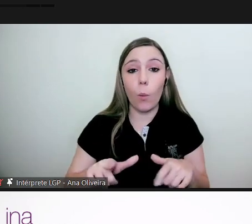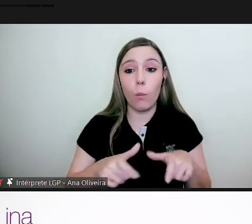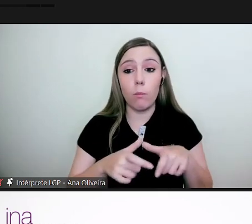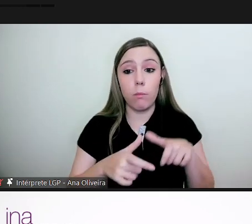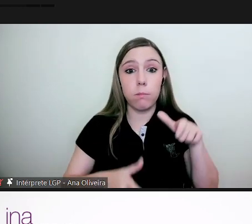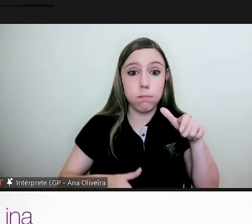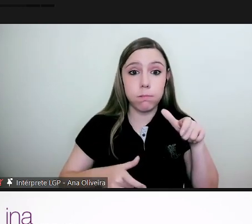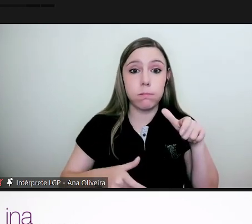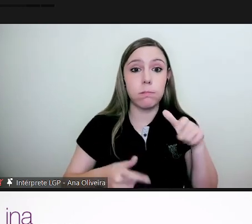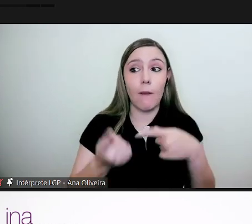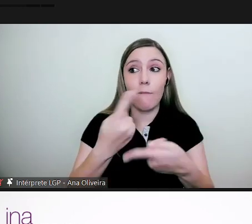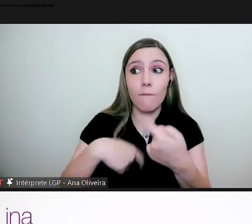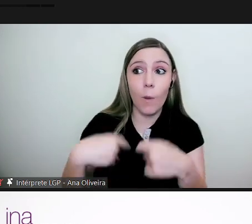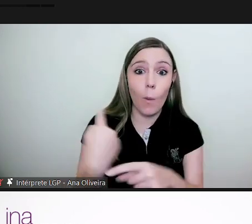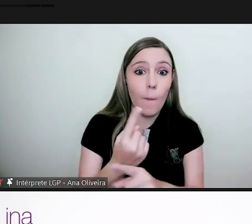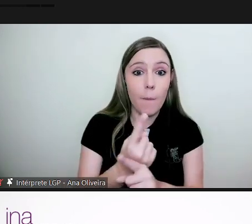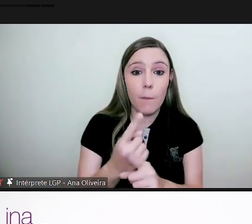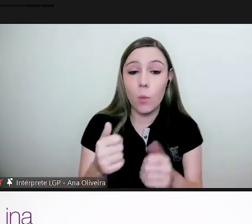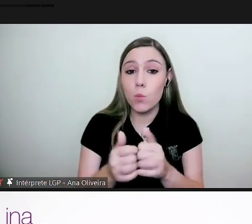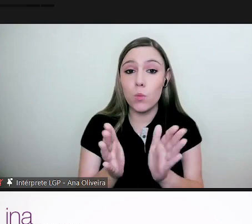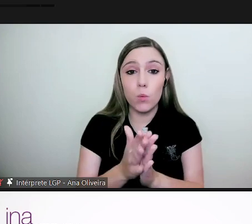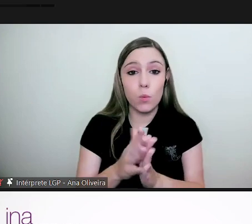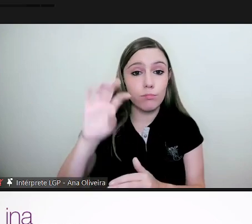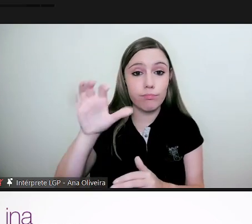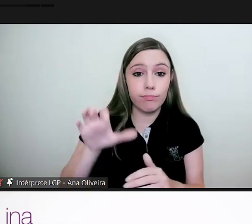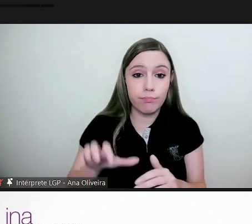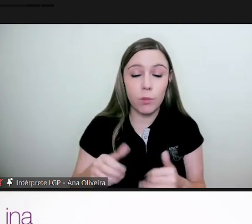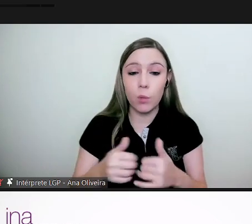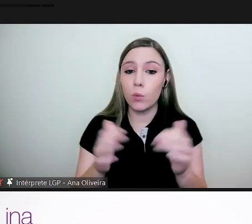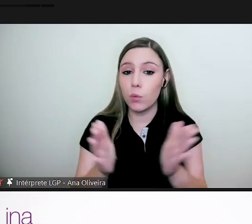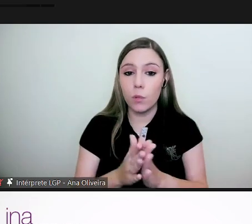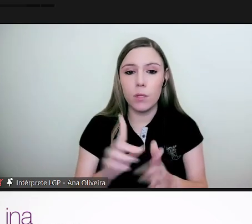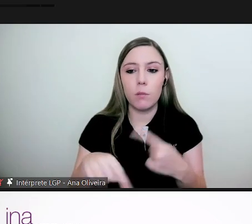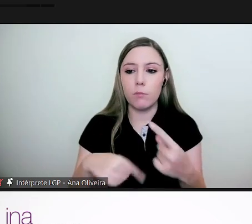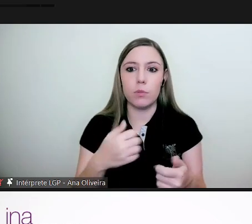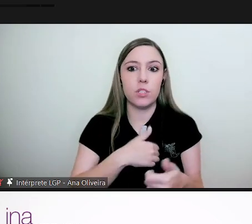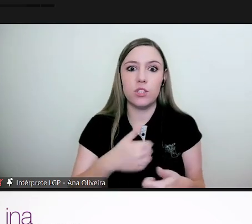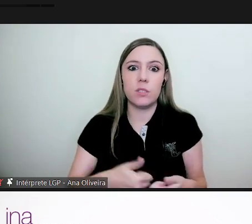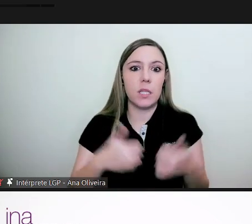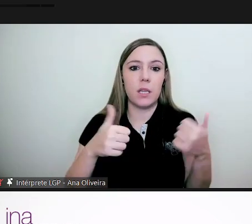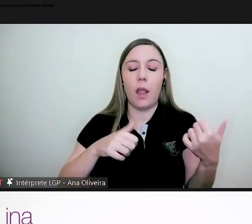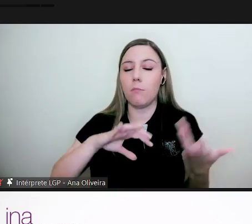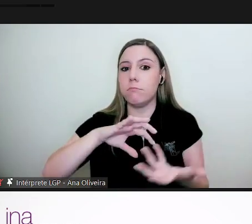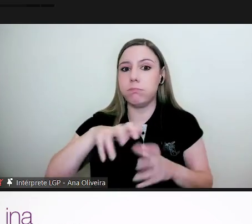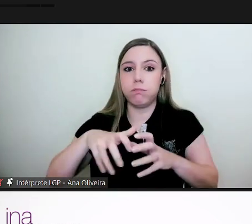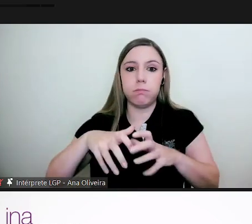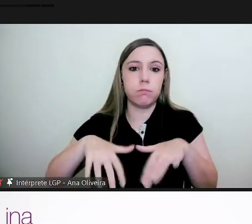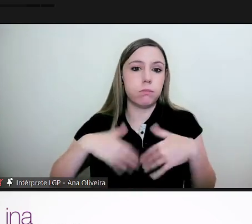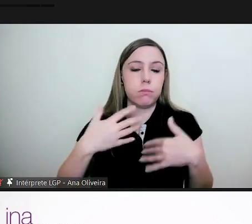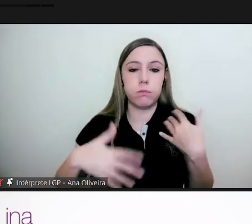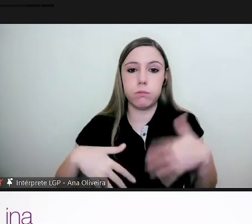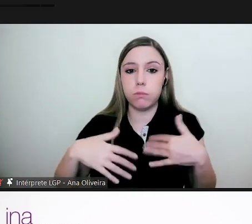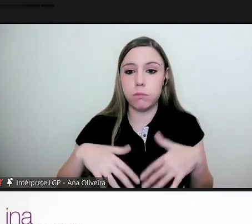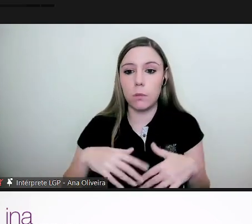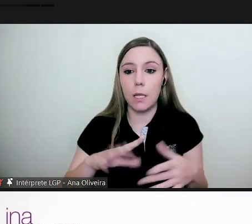mesmo produto a todas, e depois temos cidades caóticas em transformação digital ou em transformação de